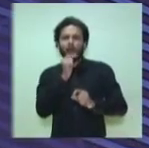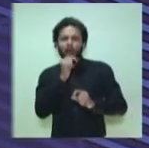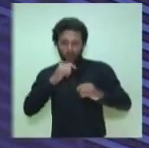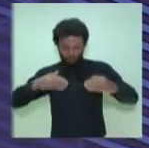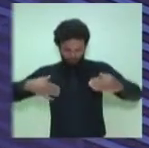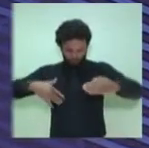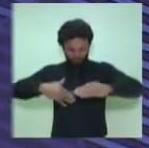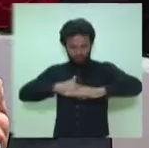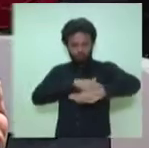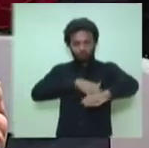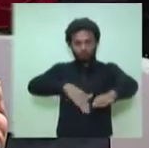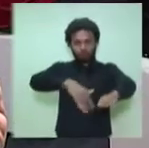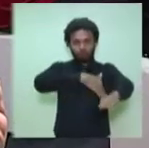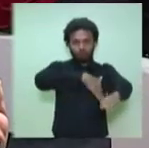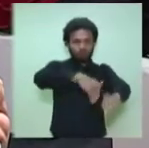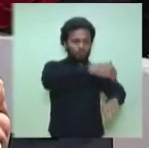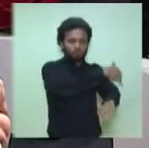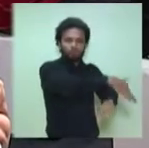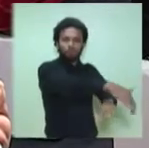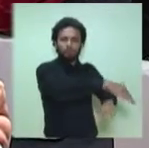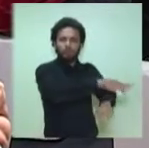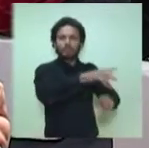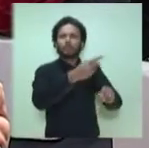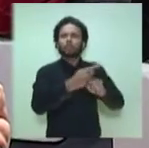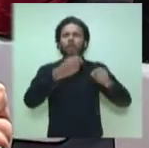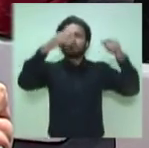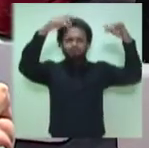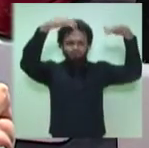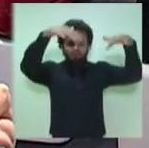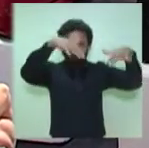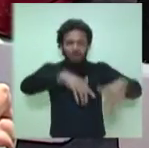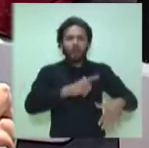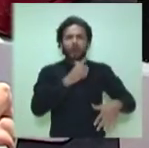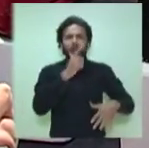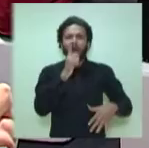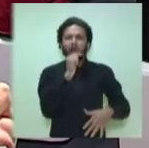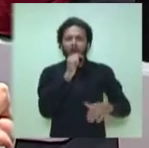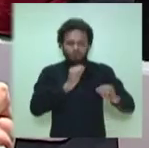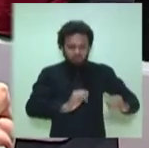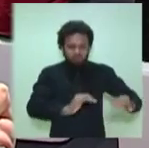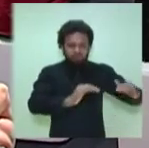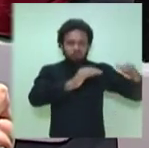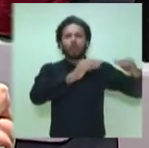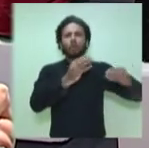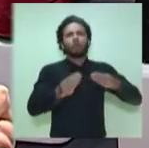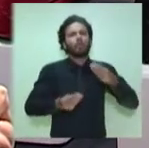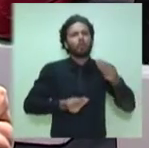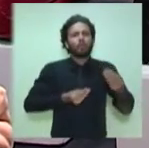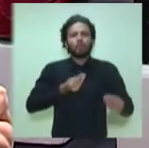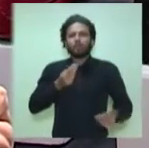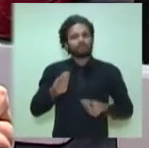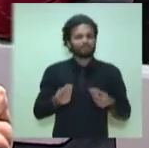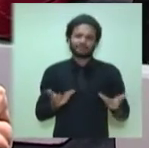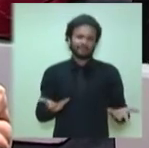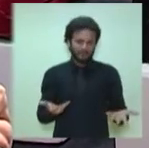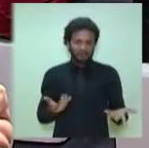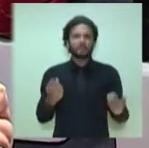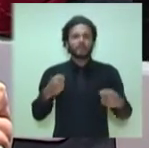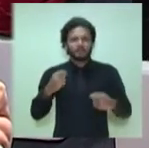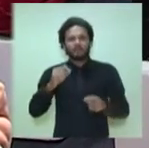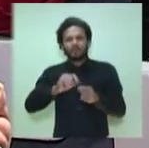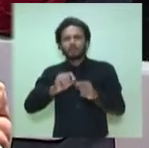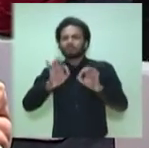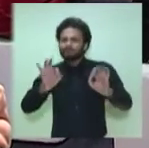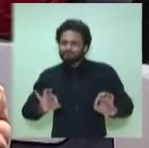fio. É isso que faz durar o asfalto, não aquele asfalto feito de qualquer jeito para, enfim, quem sabe fazer a alegria de